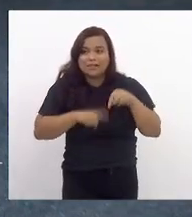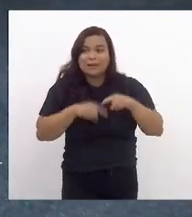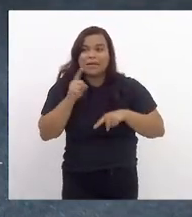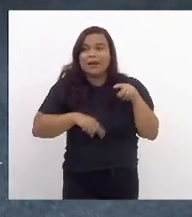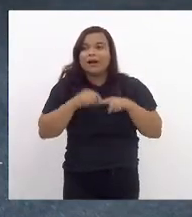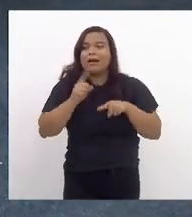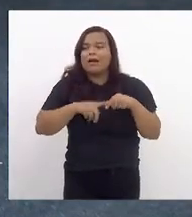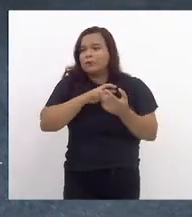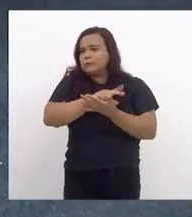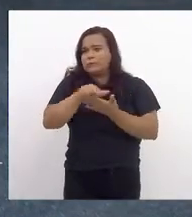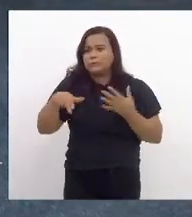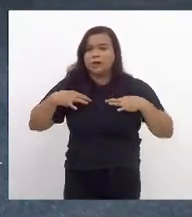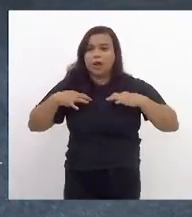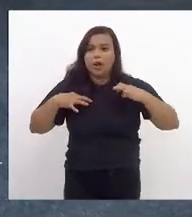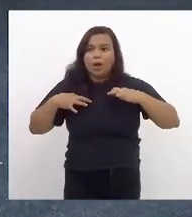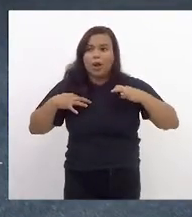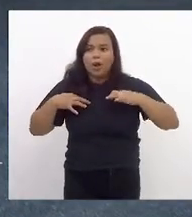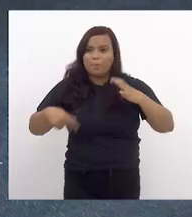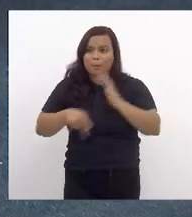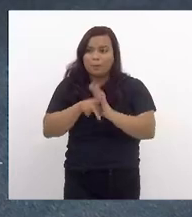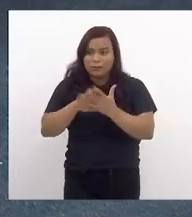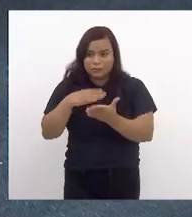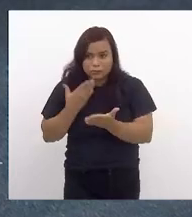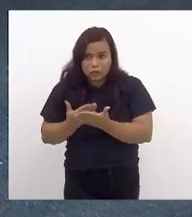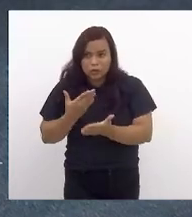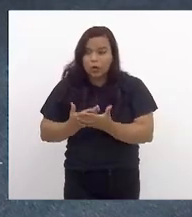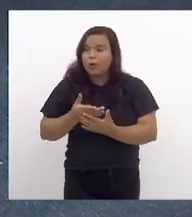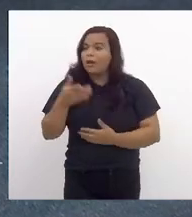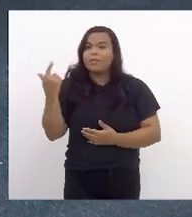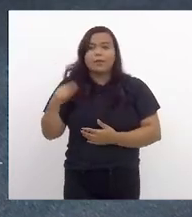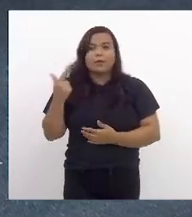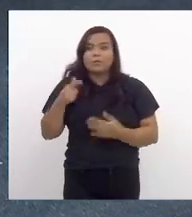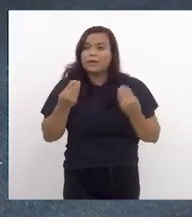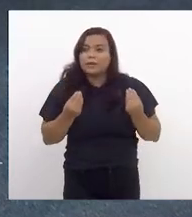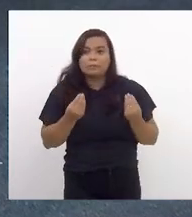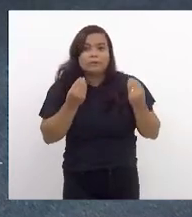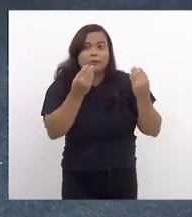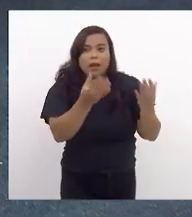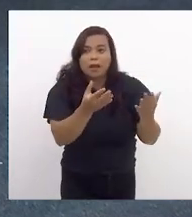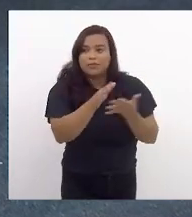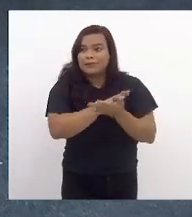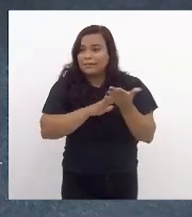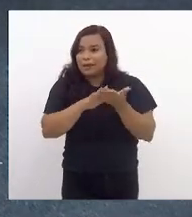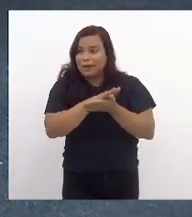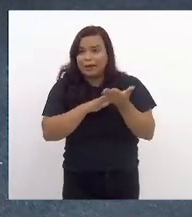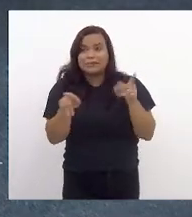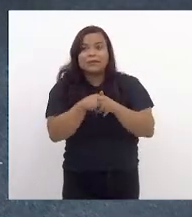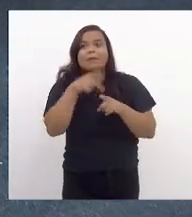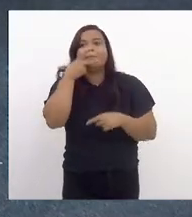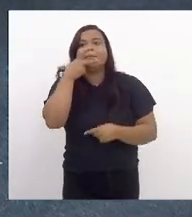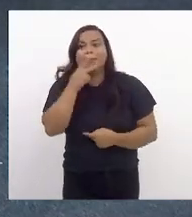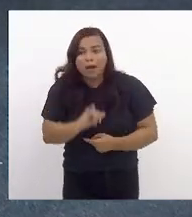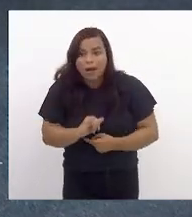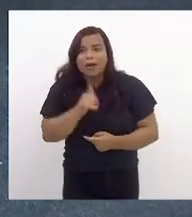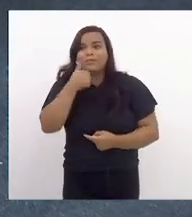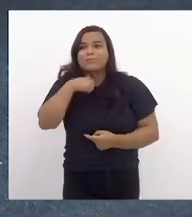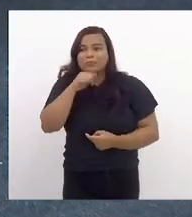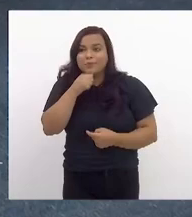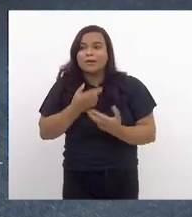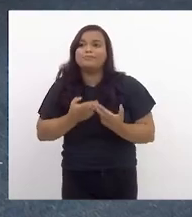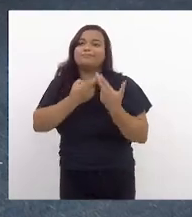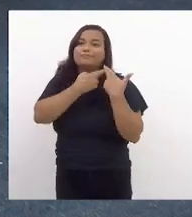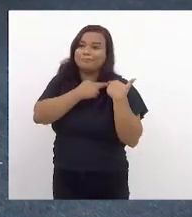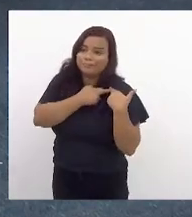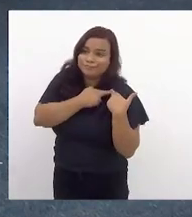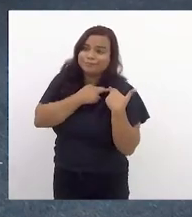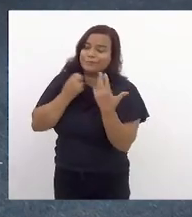e o uniforme escolar não são disponibilizados, e os próprios pais arcam com essas